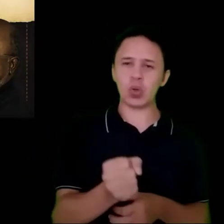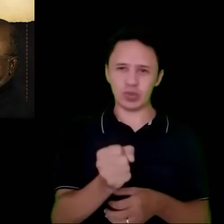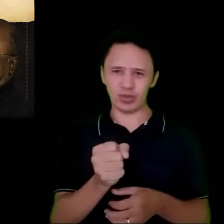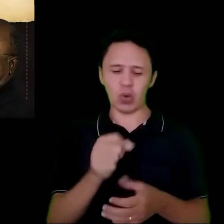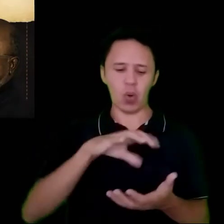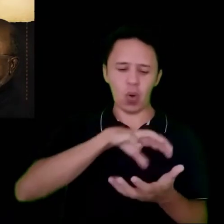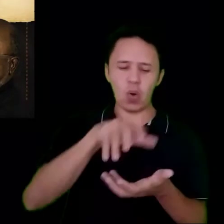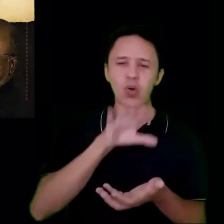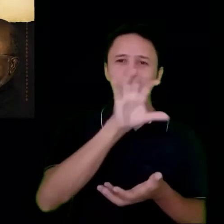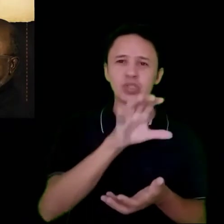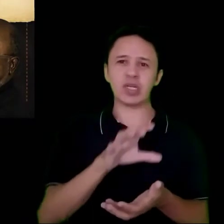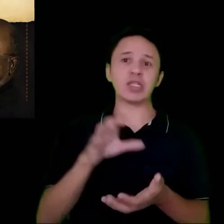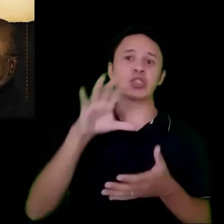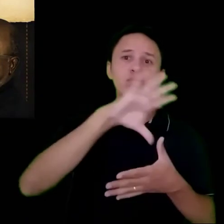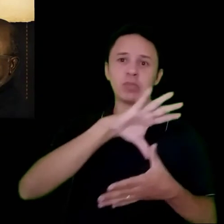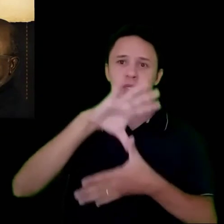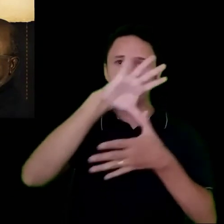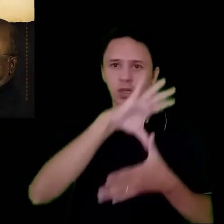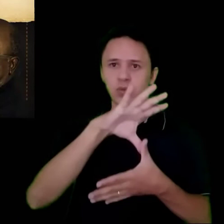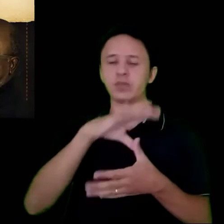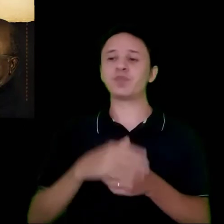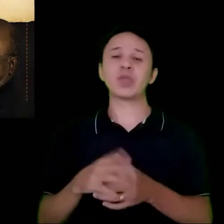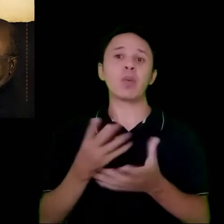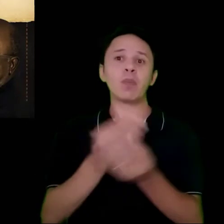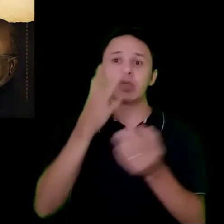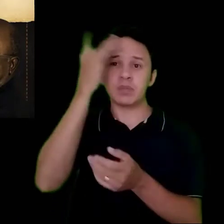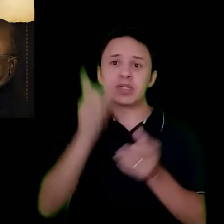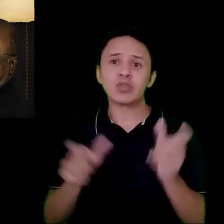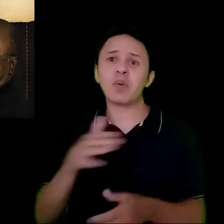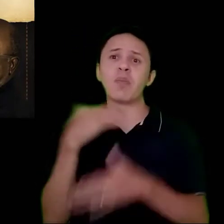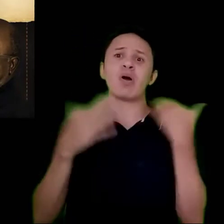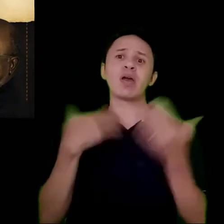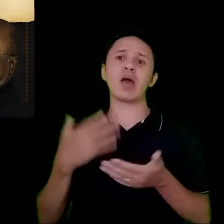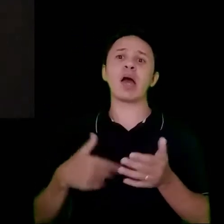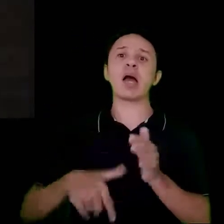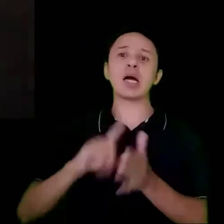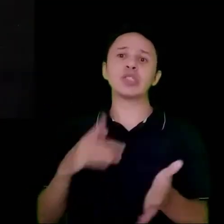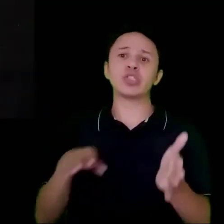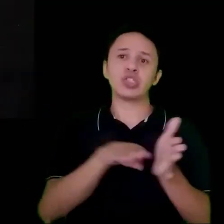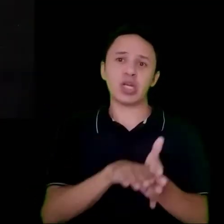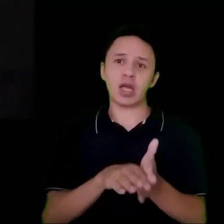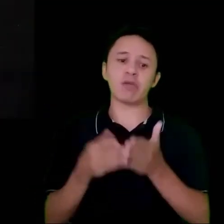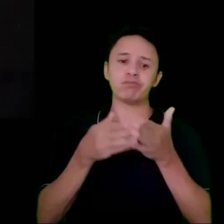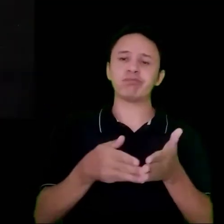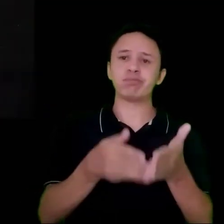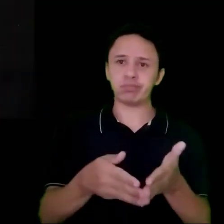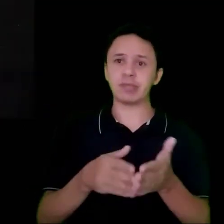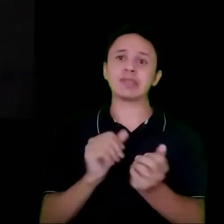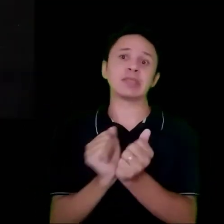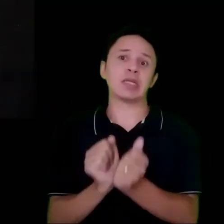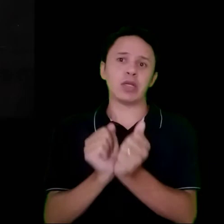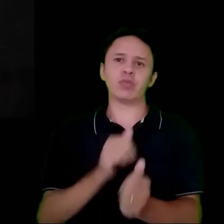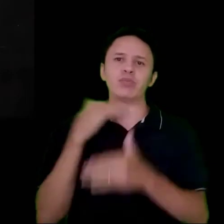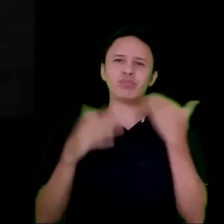mais algo entre 2 e 4 milhões morrendo durante o tráfico antes de chegar ao destino. No Brasil, os primeiros